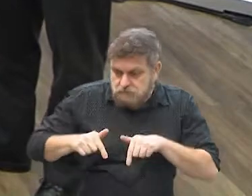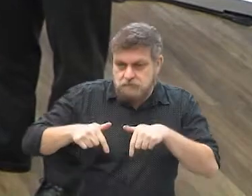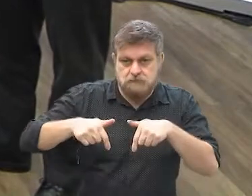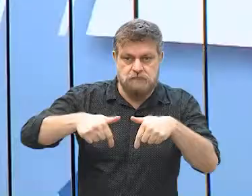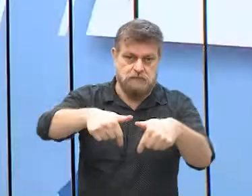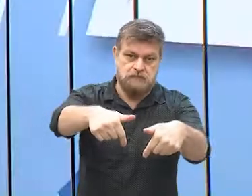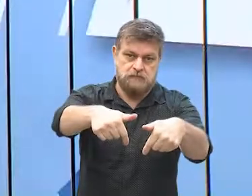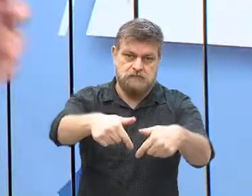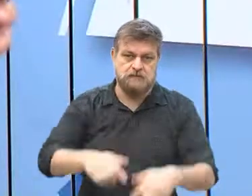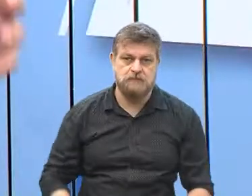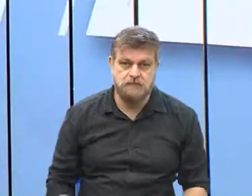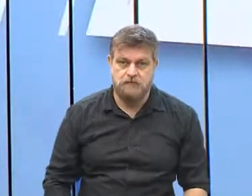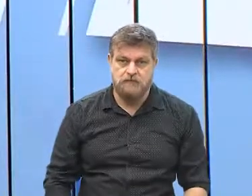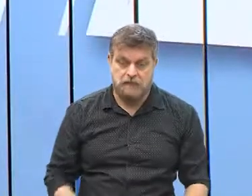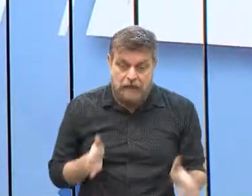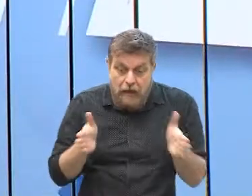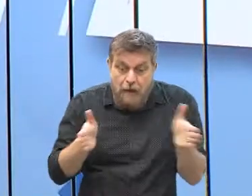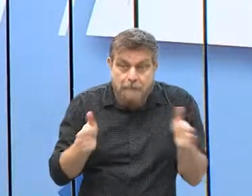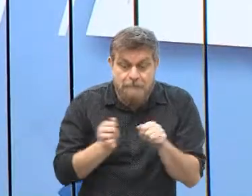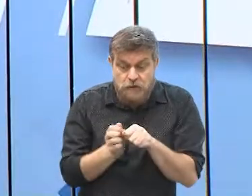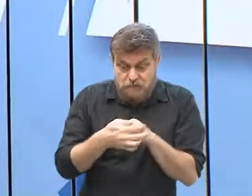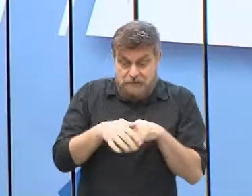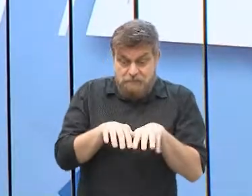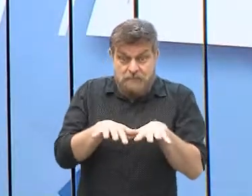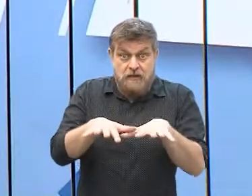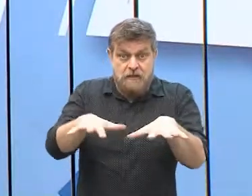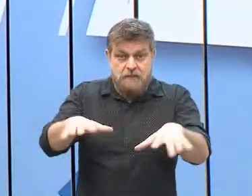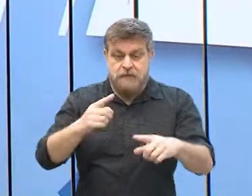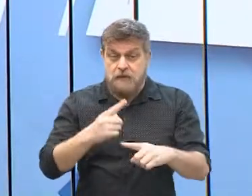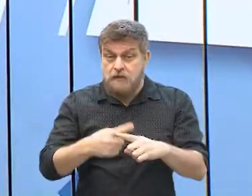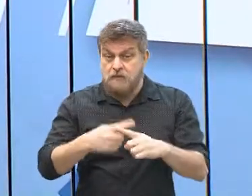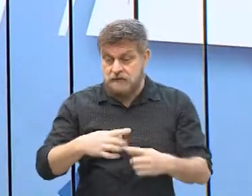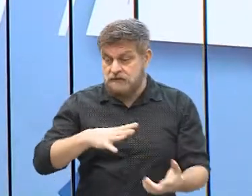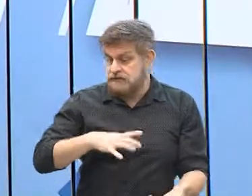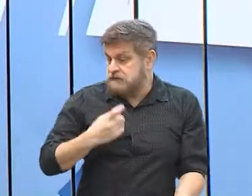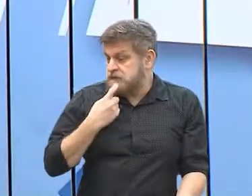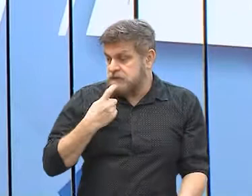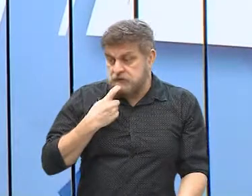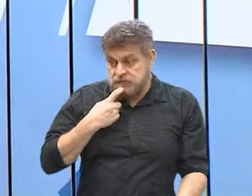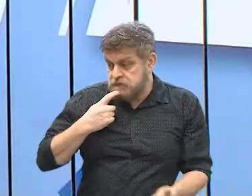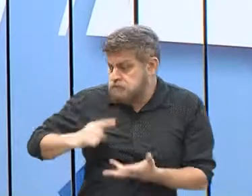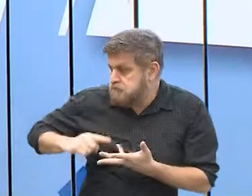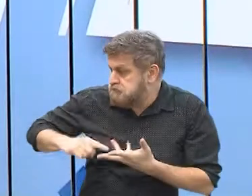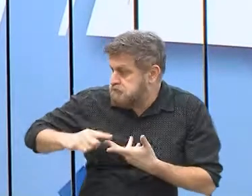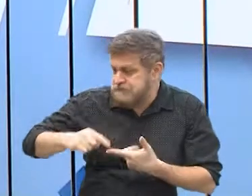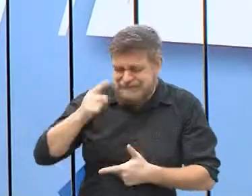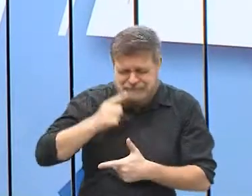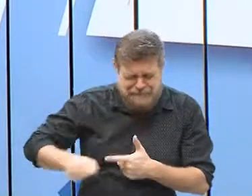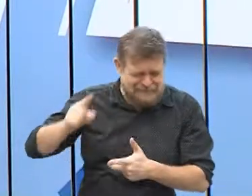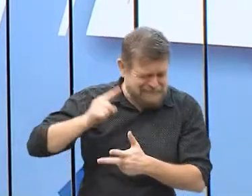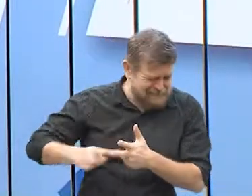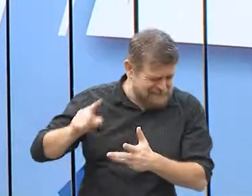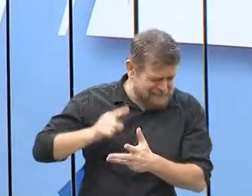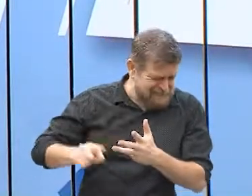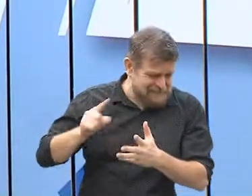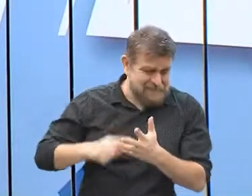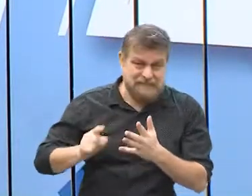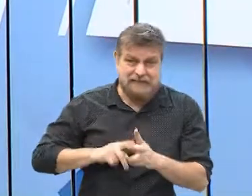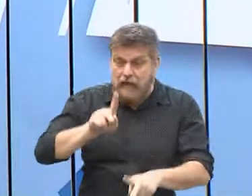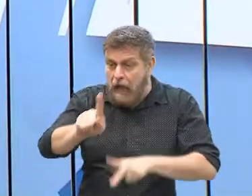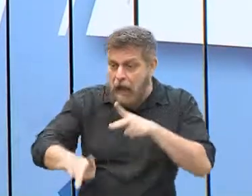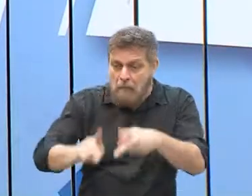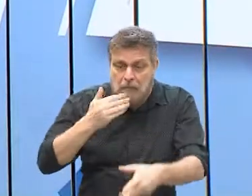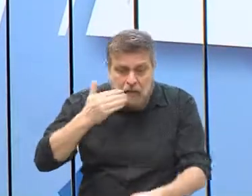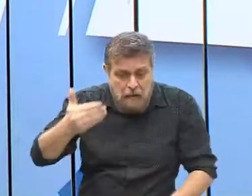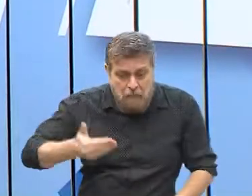sua atuação nesse momento de pandemia, porque a cidade não para, os problemas não cessam e a demanda da